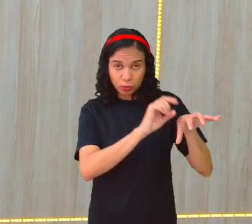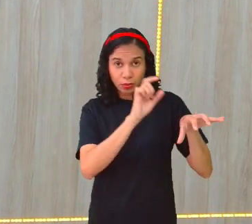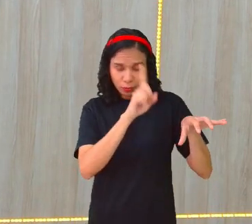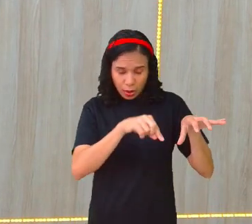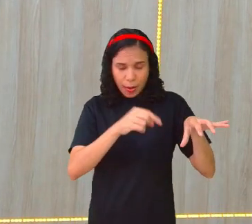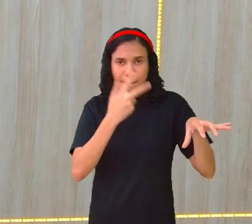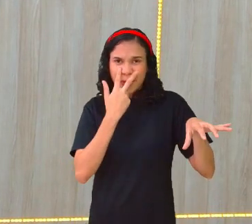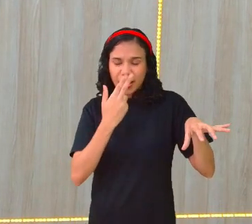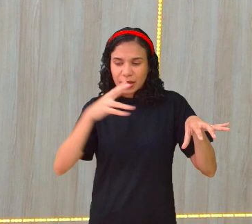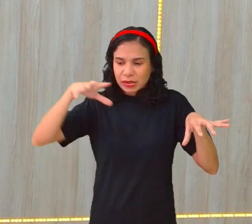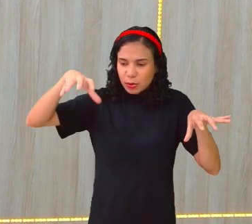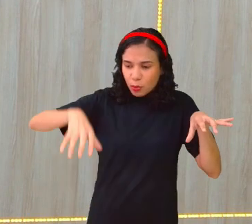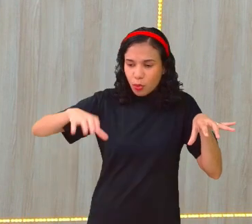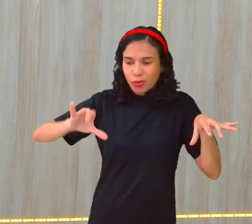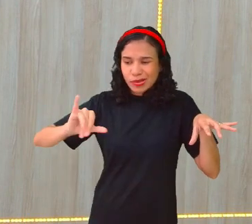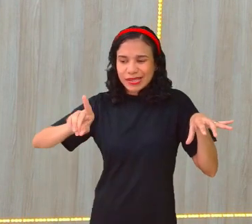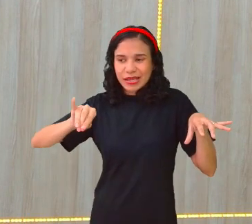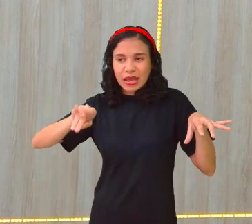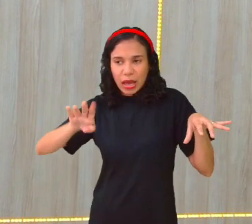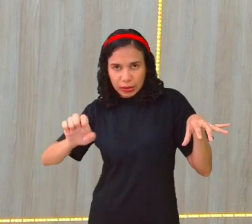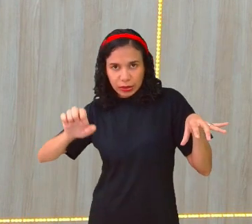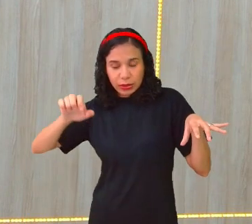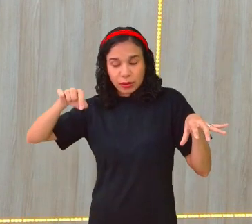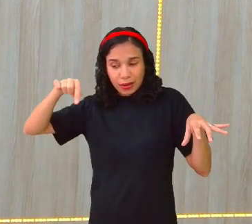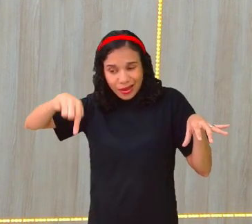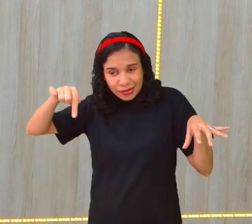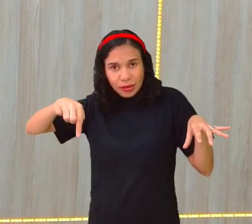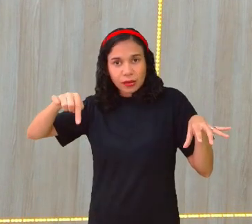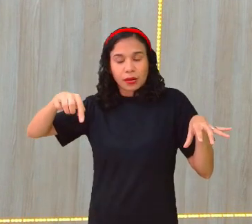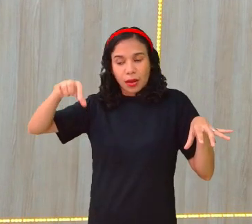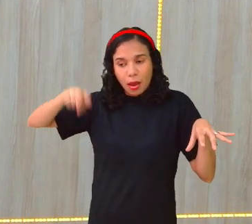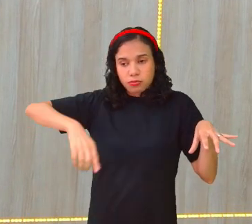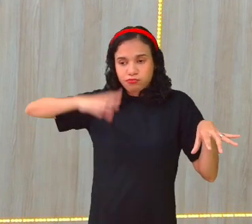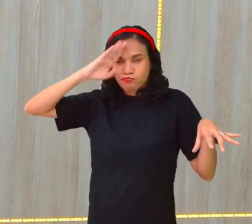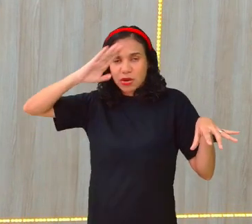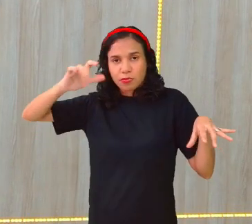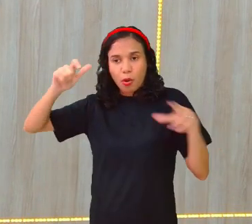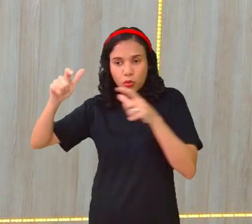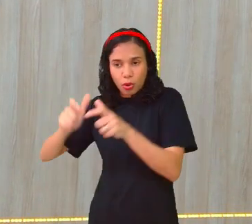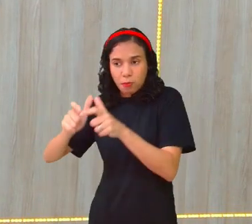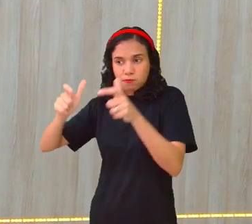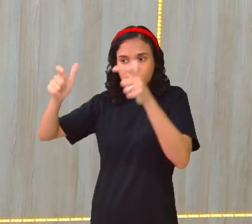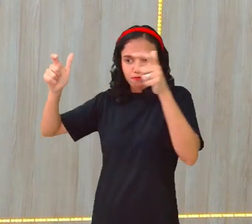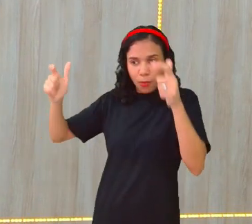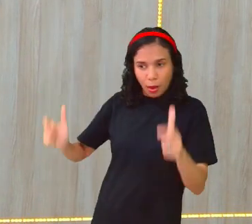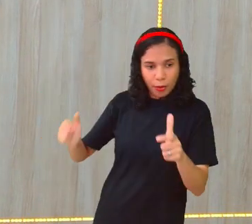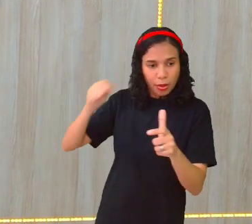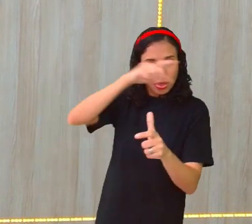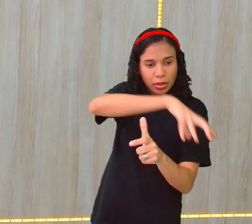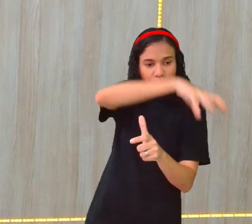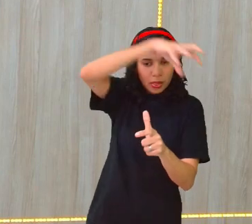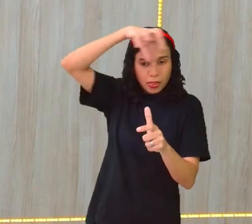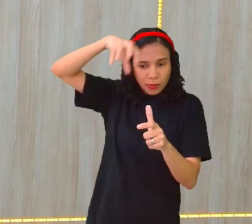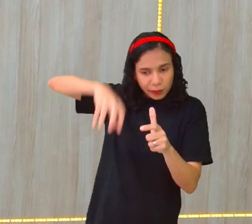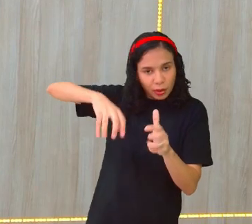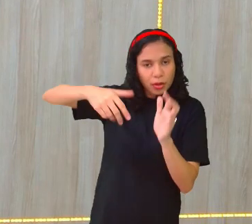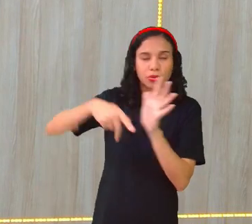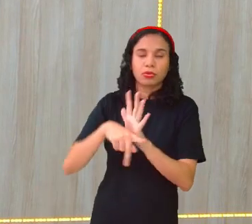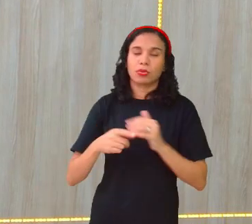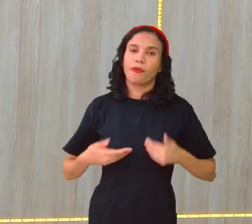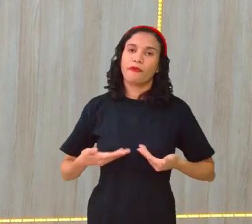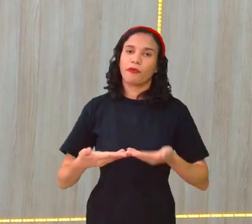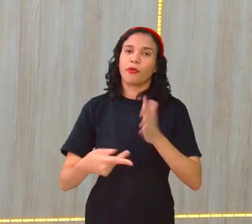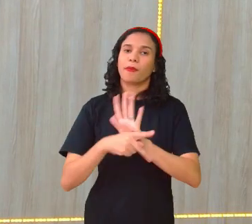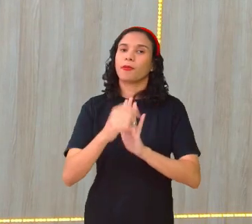do município, não é? E o centro urbano já se destaca por outras atividades que oferece